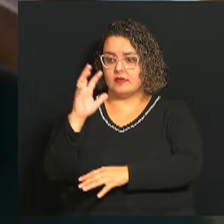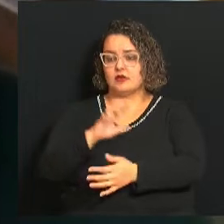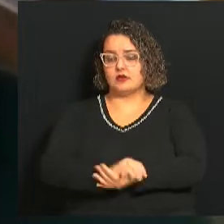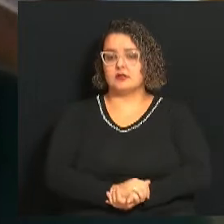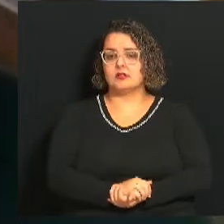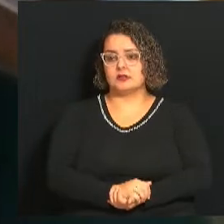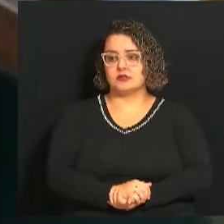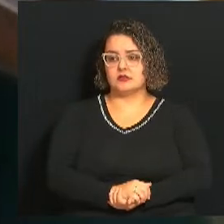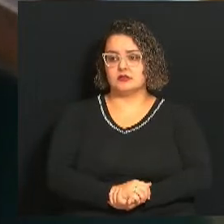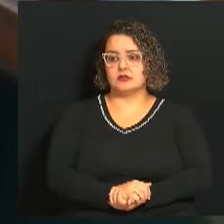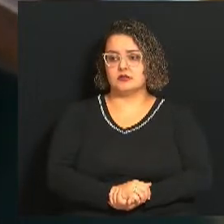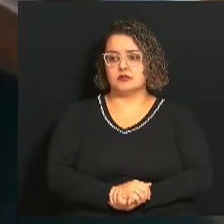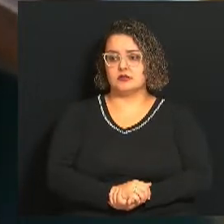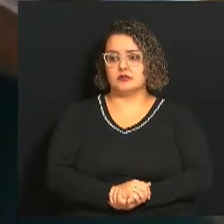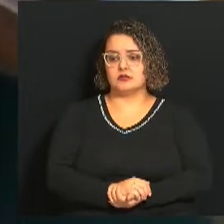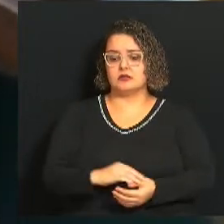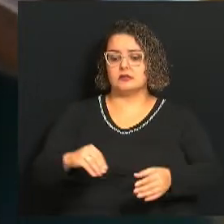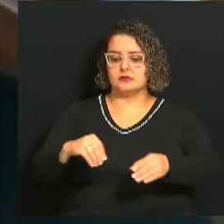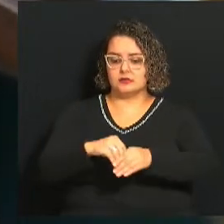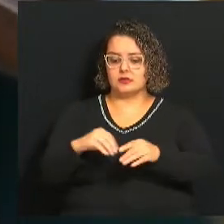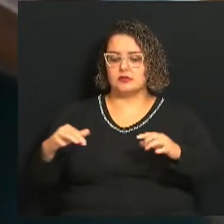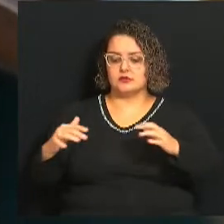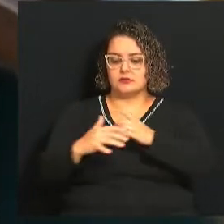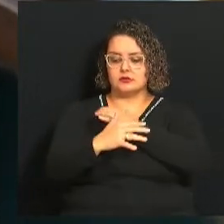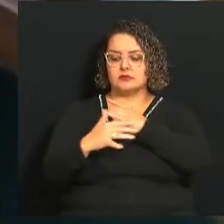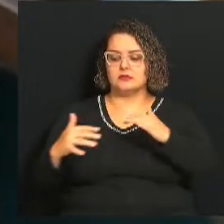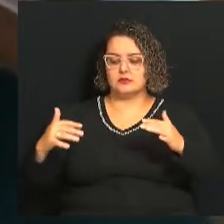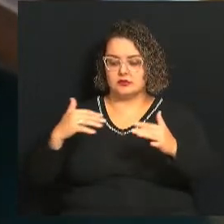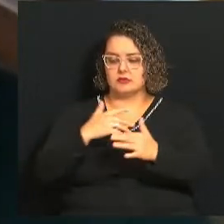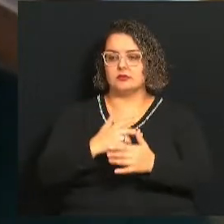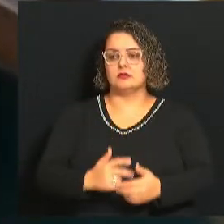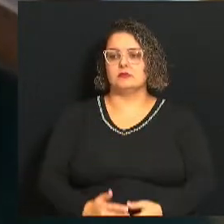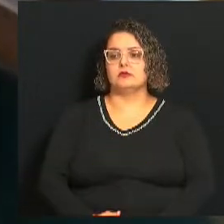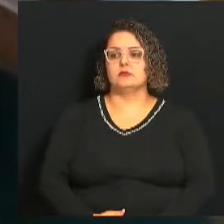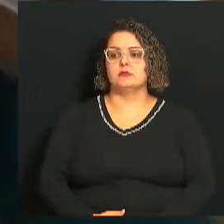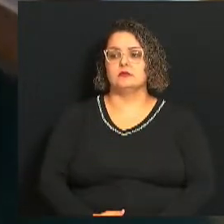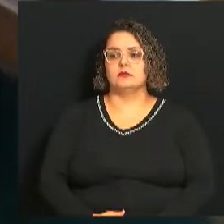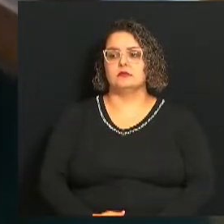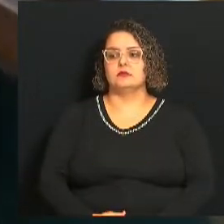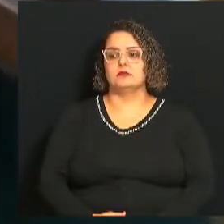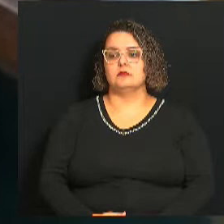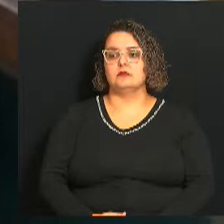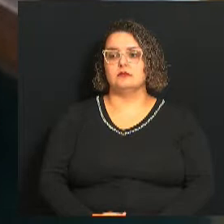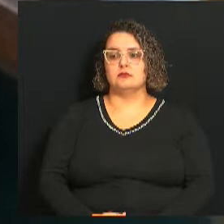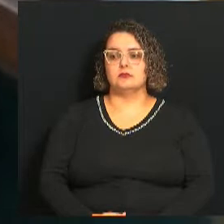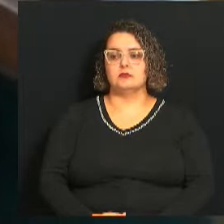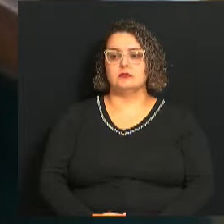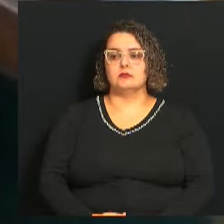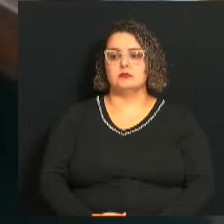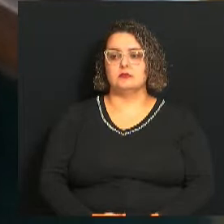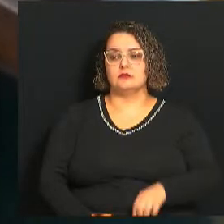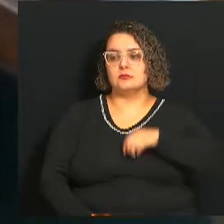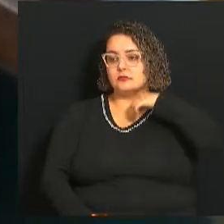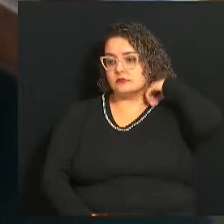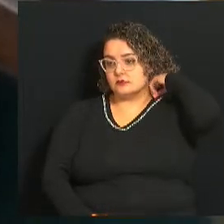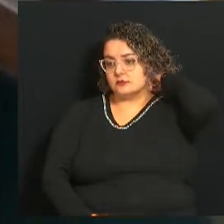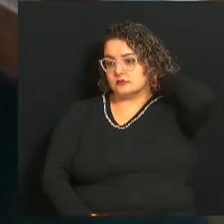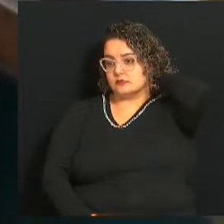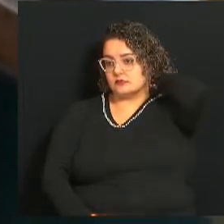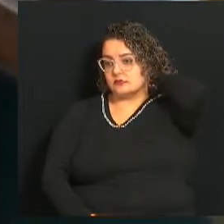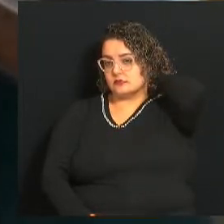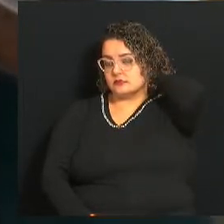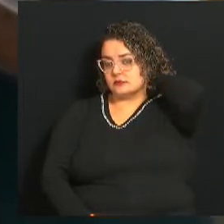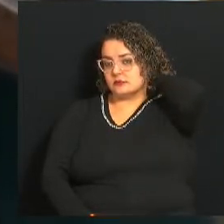destinadas à arborização urbana que são utilizadas em todo o processo